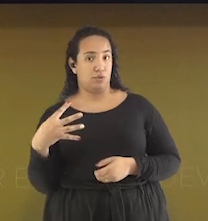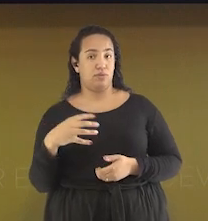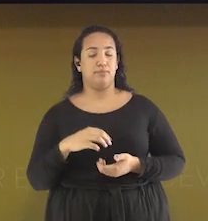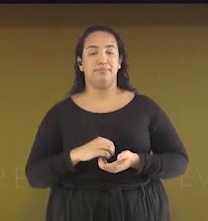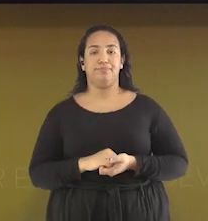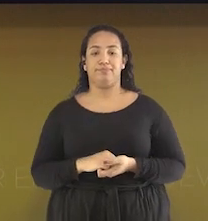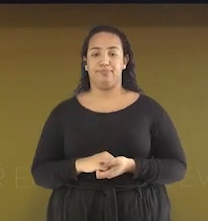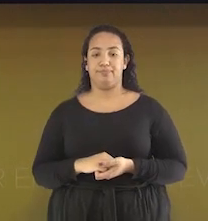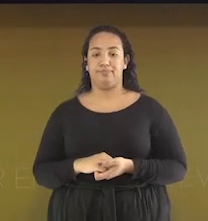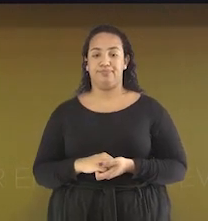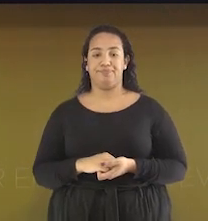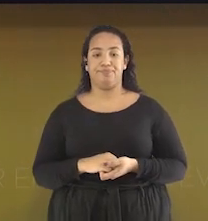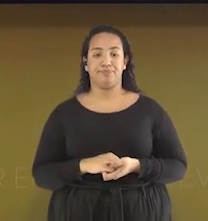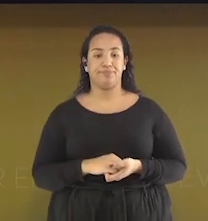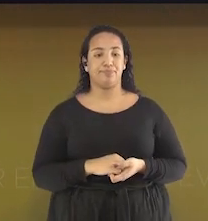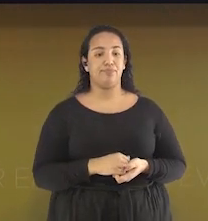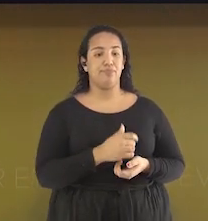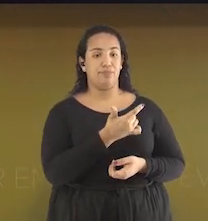2,54, certo?